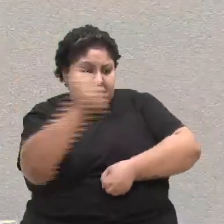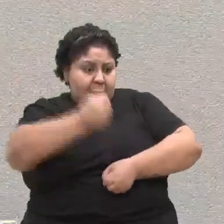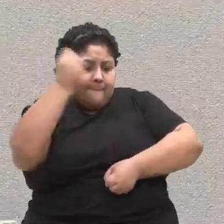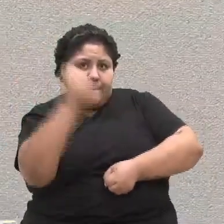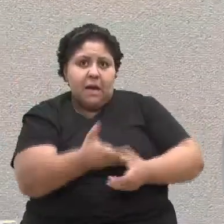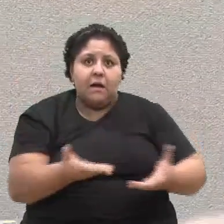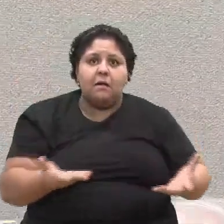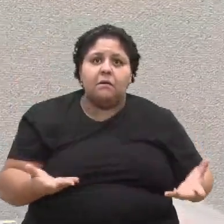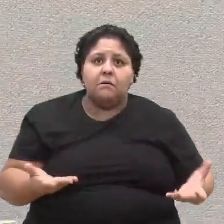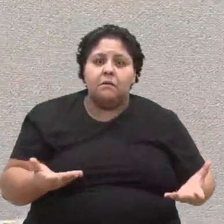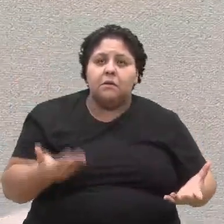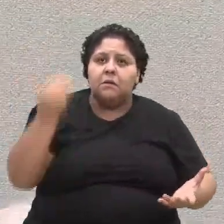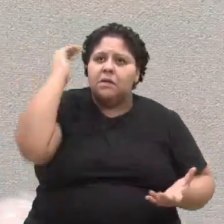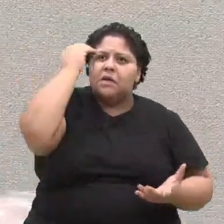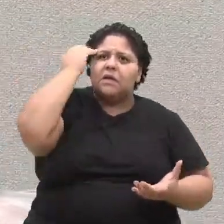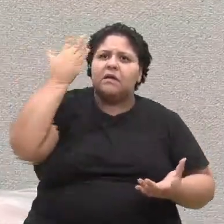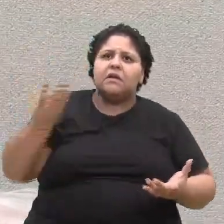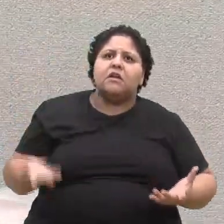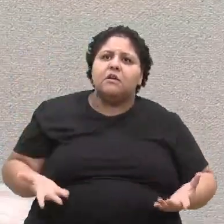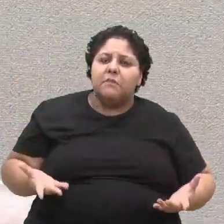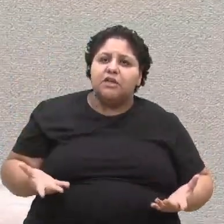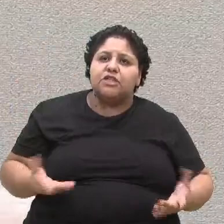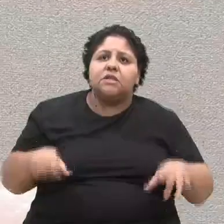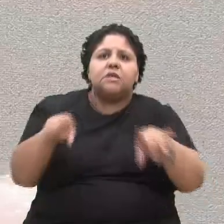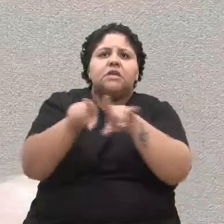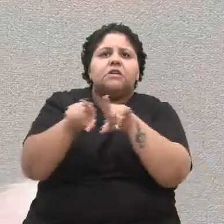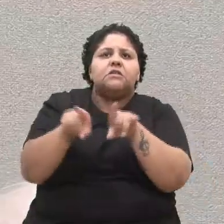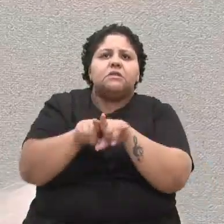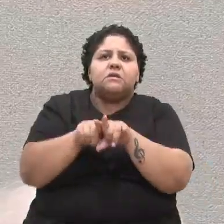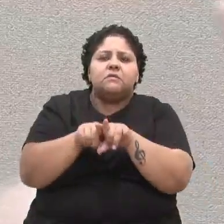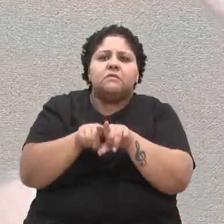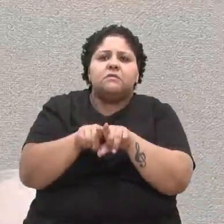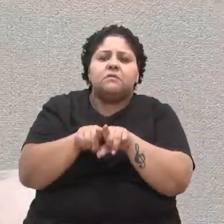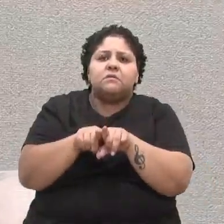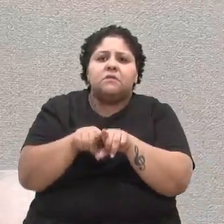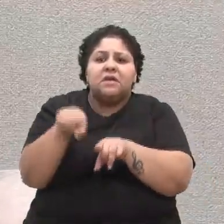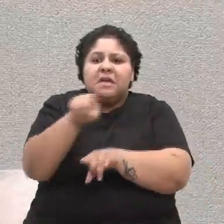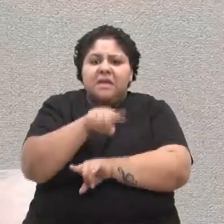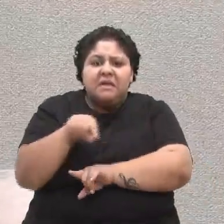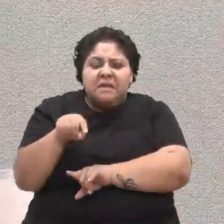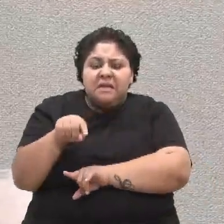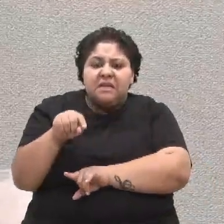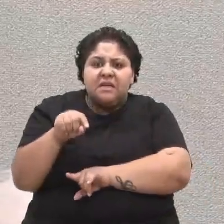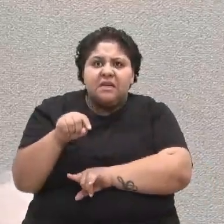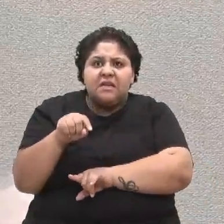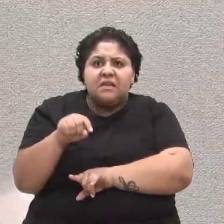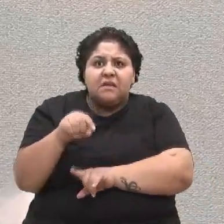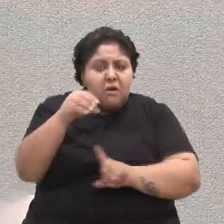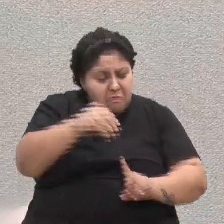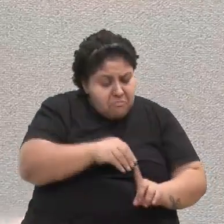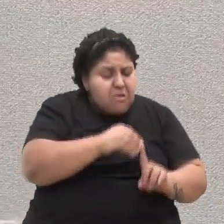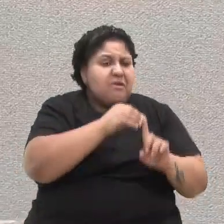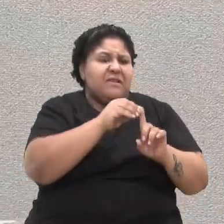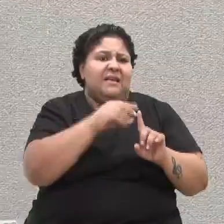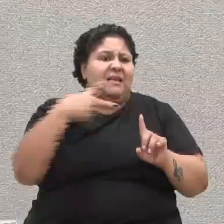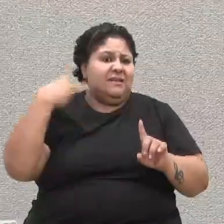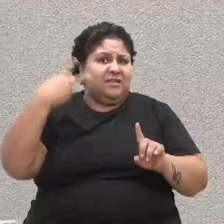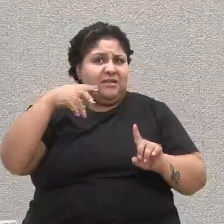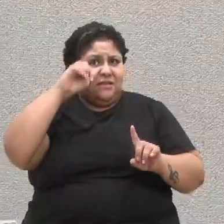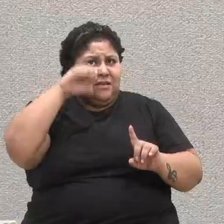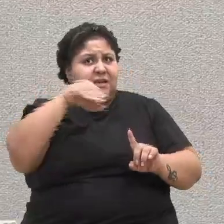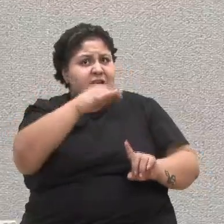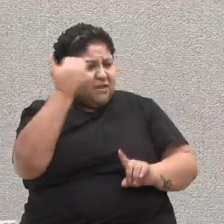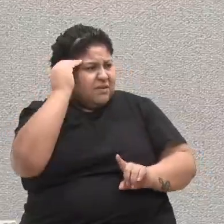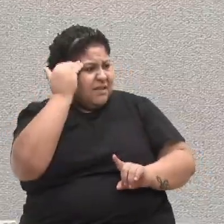Bressan falou esses dias, que eu não ouvia a expressão há muito tempo. Então, essas coisas elas são prioridade, vereador Fiuza, e eu sei que o senhor entende que